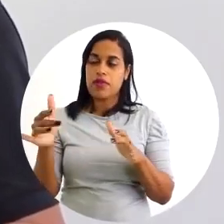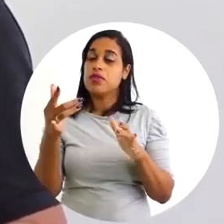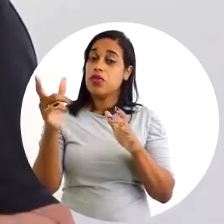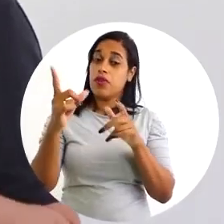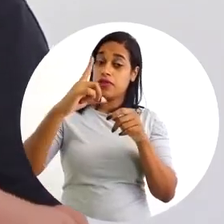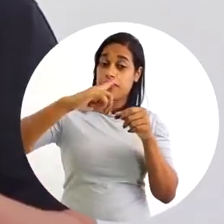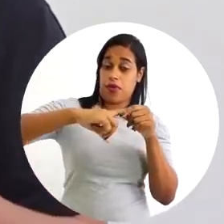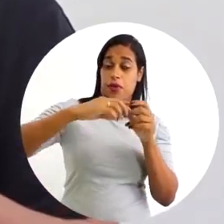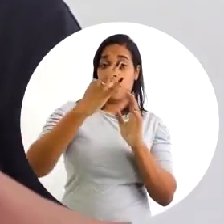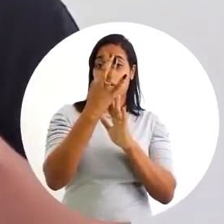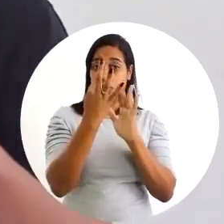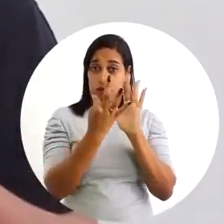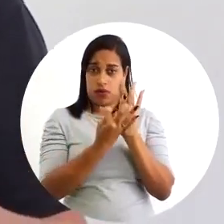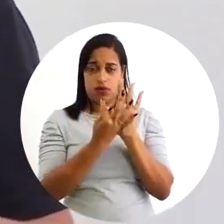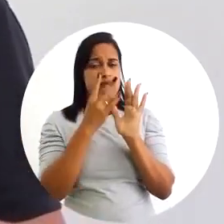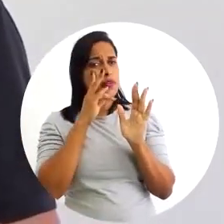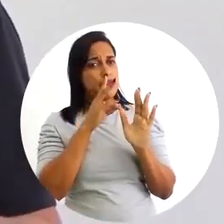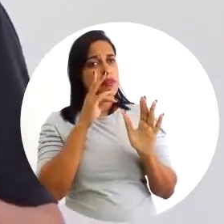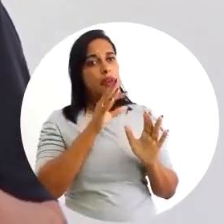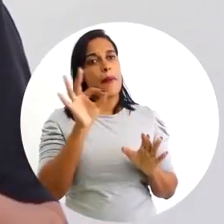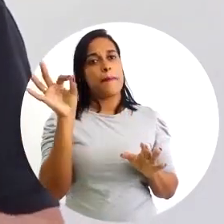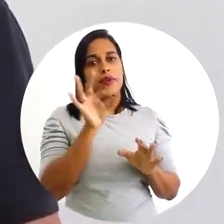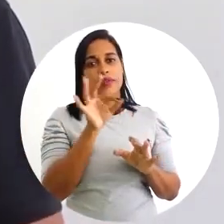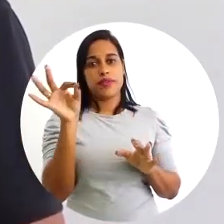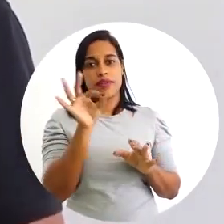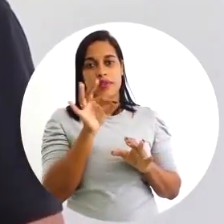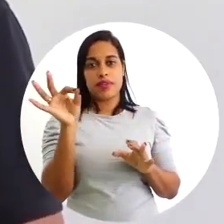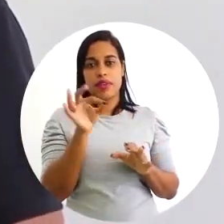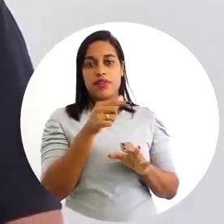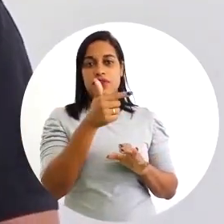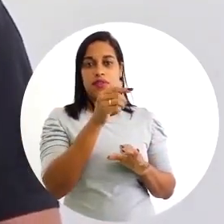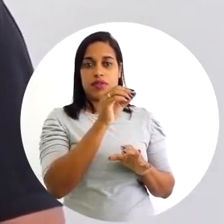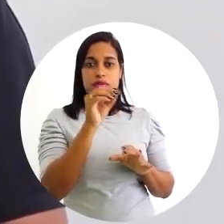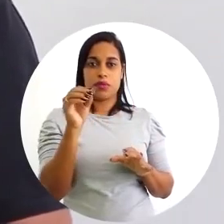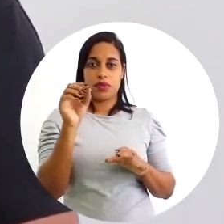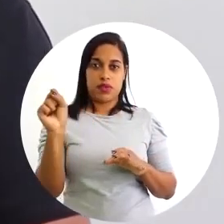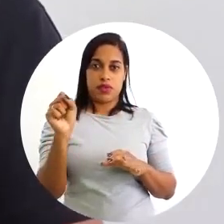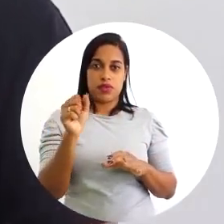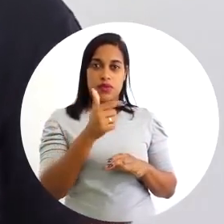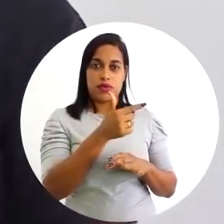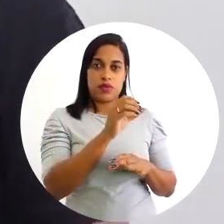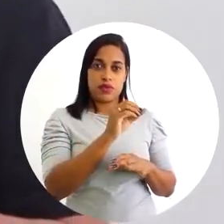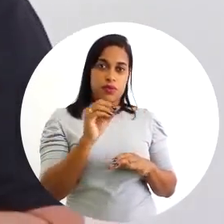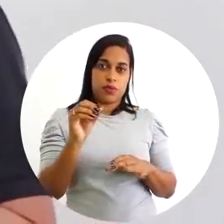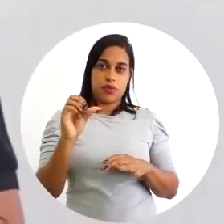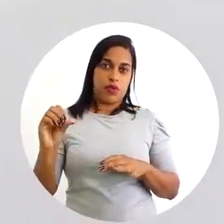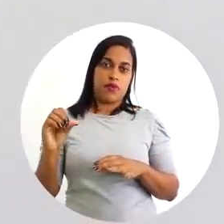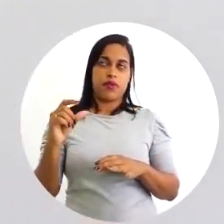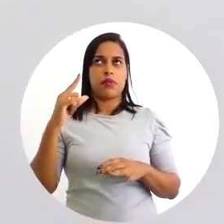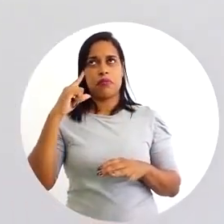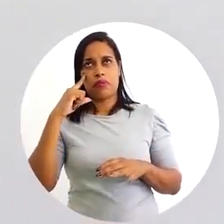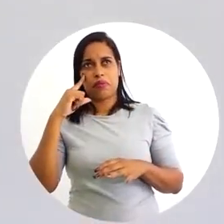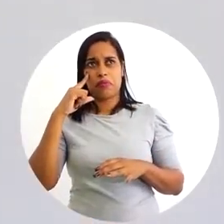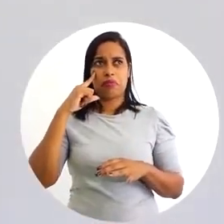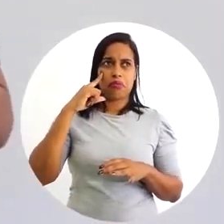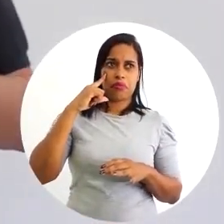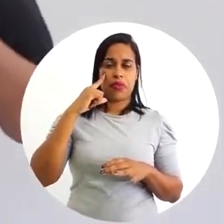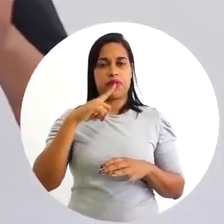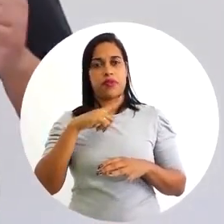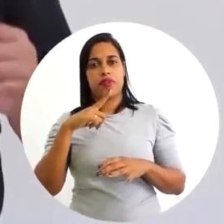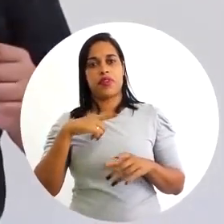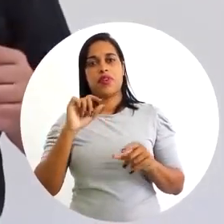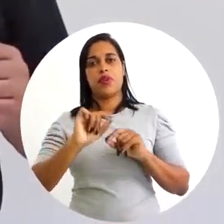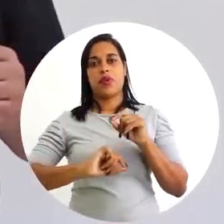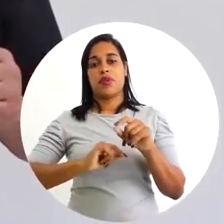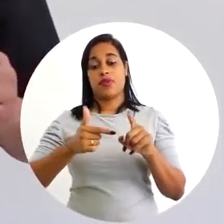parágrafo, e ver a porcentagem, que foi em 2008 e 2009. A dúvida que você vai ficar